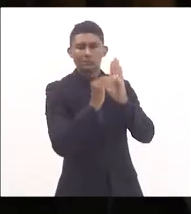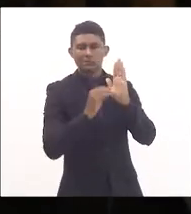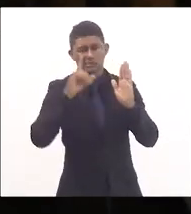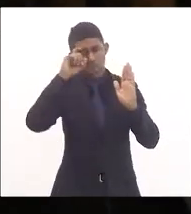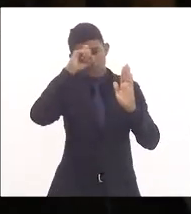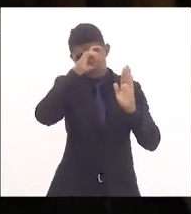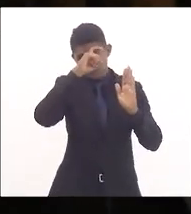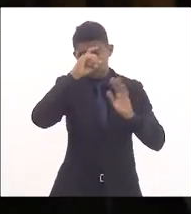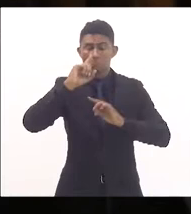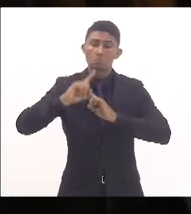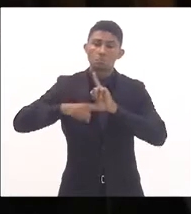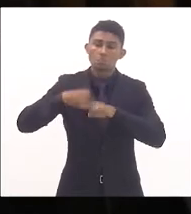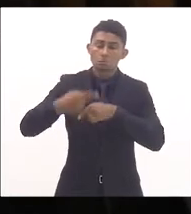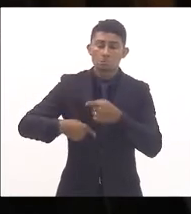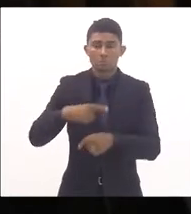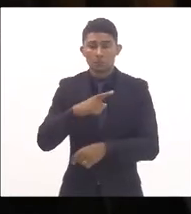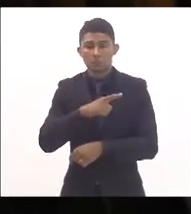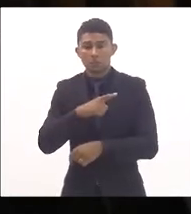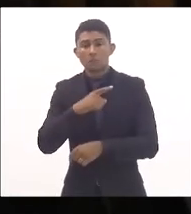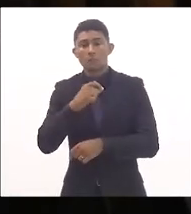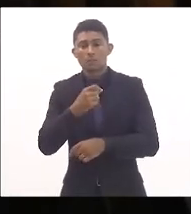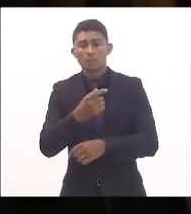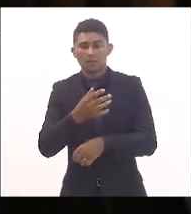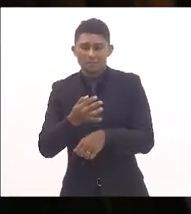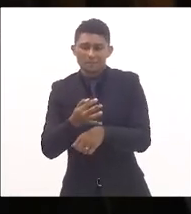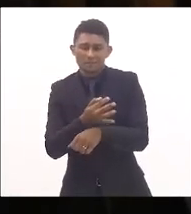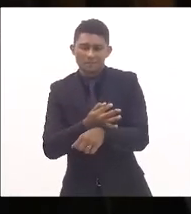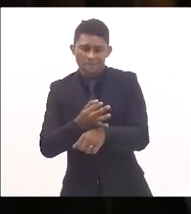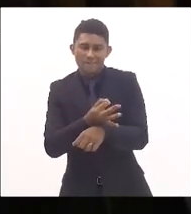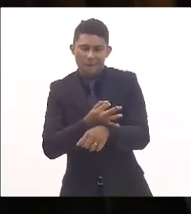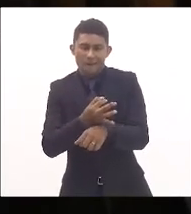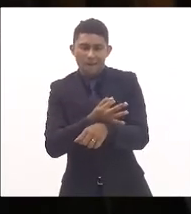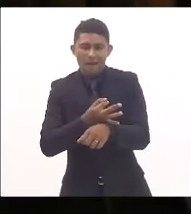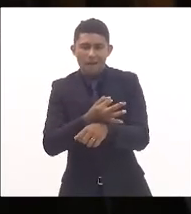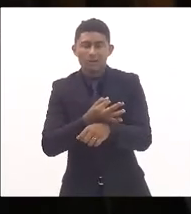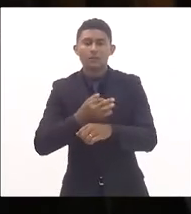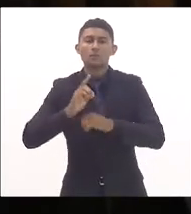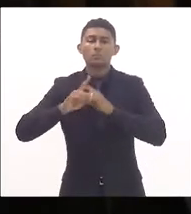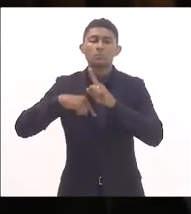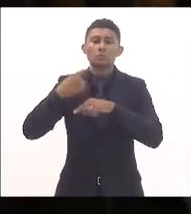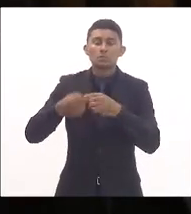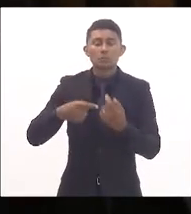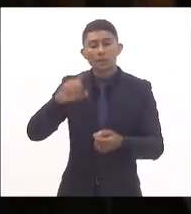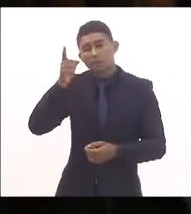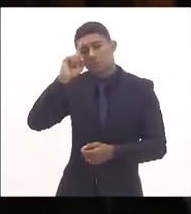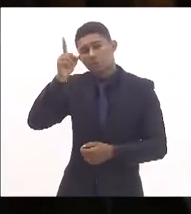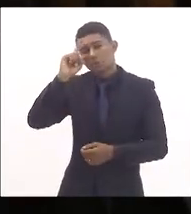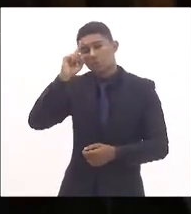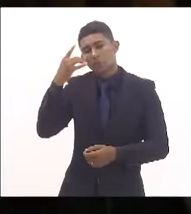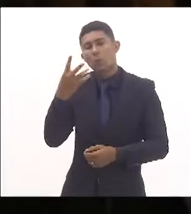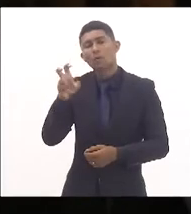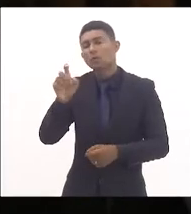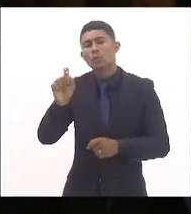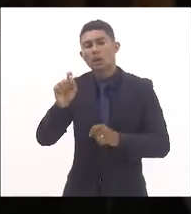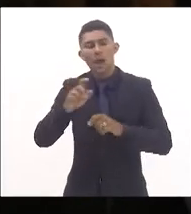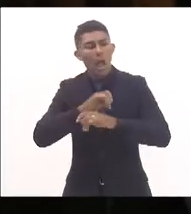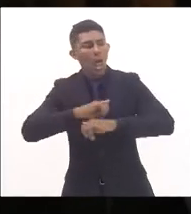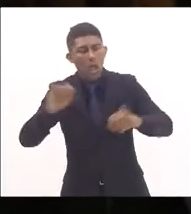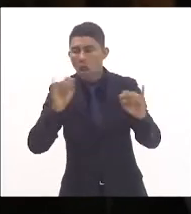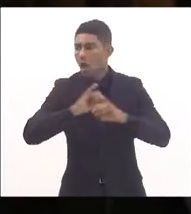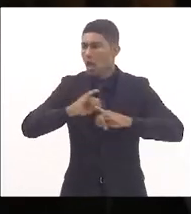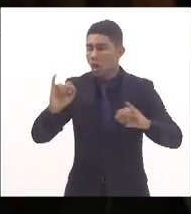recesso, e depois, senhor presidente, são os 45 dias de campanha.